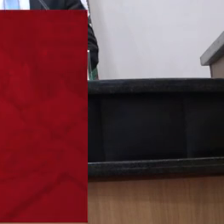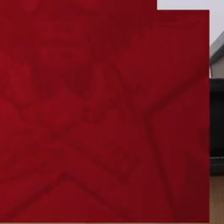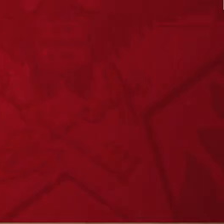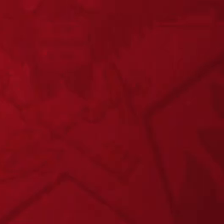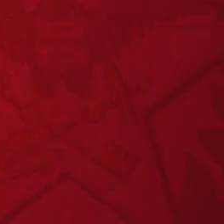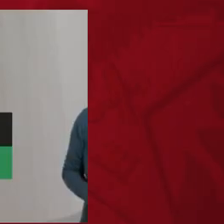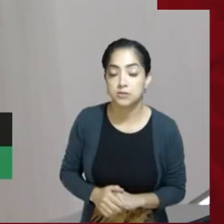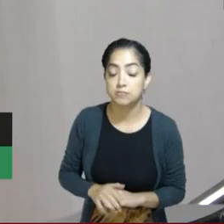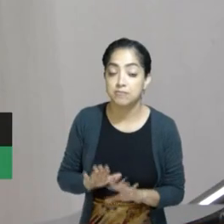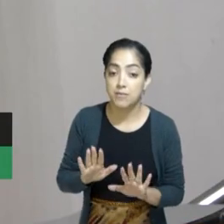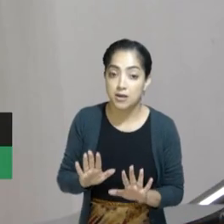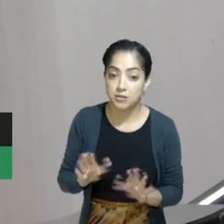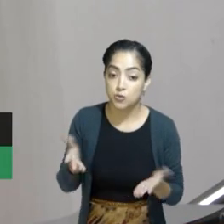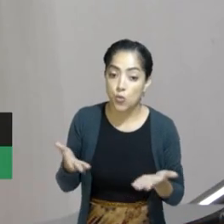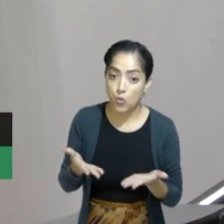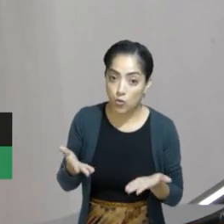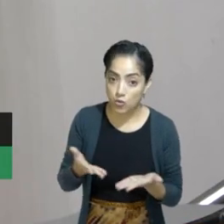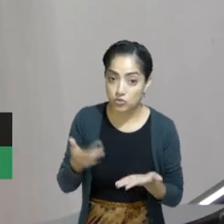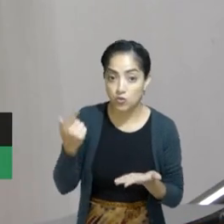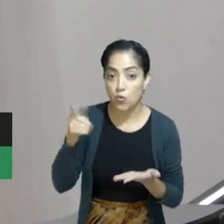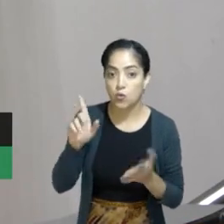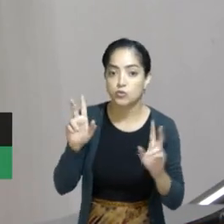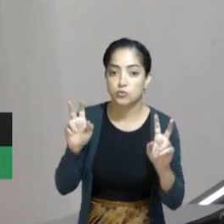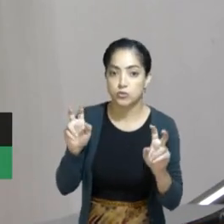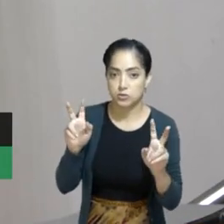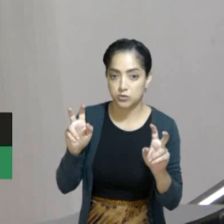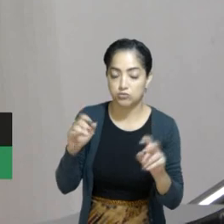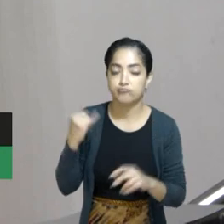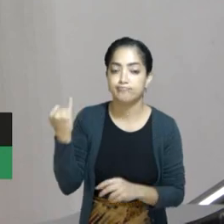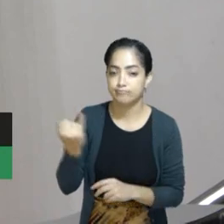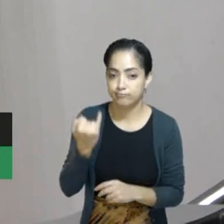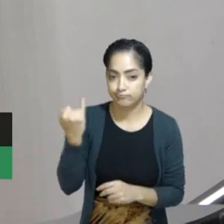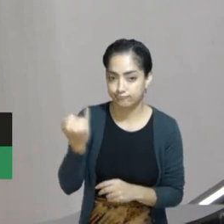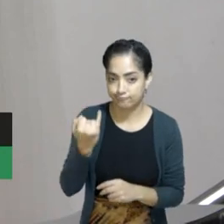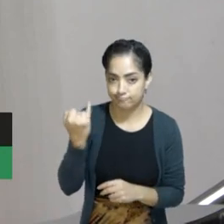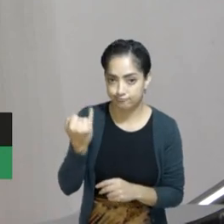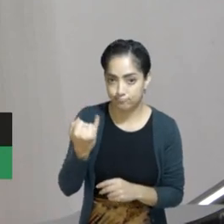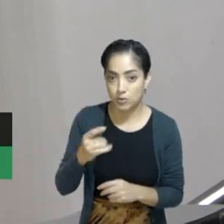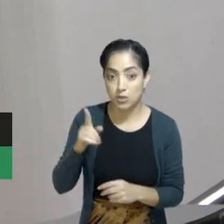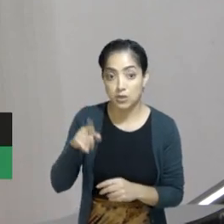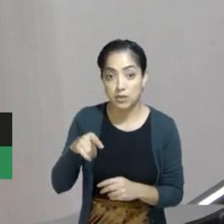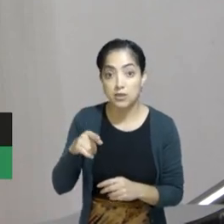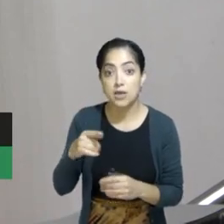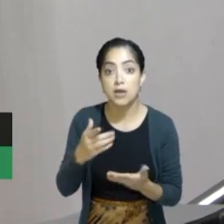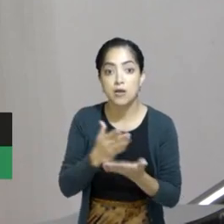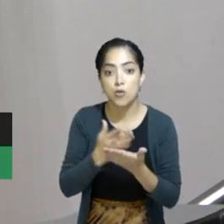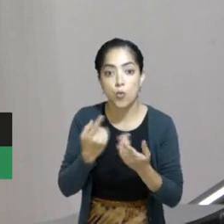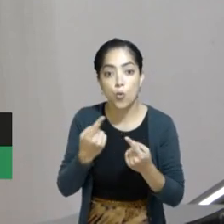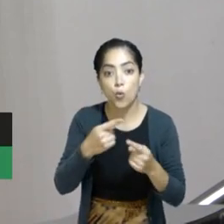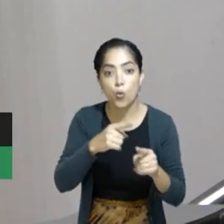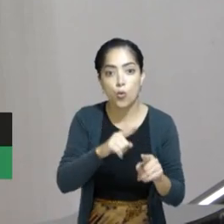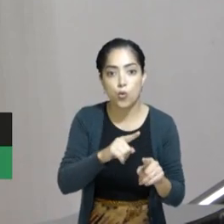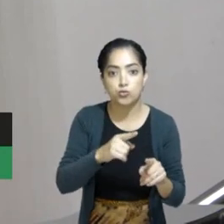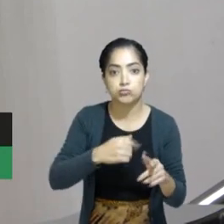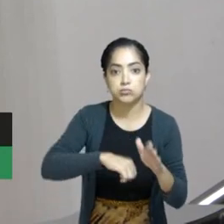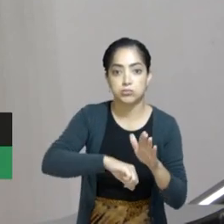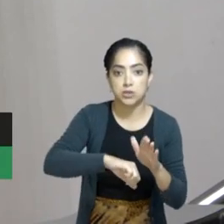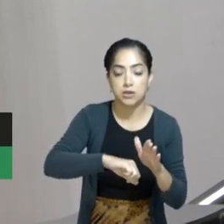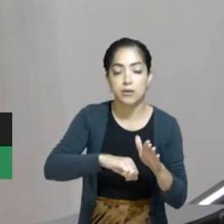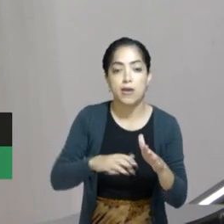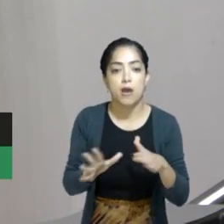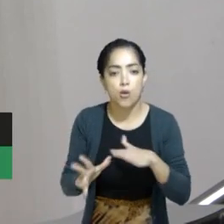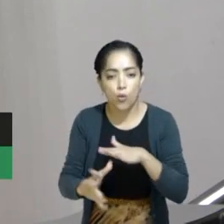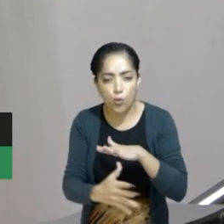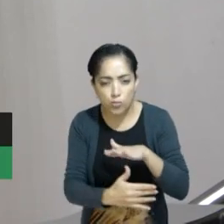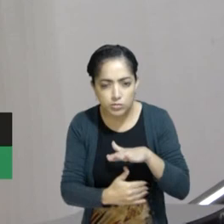corrupção no estado hoje eu vim tratar de um tema muito importante que é o combate à corrupção realizado pela Polícia Civil de